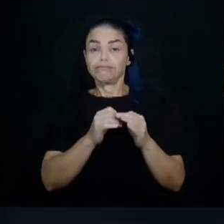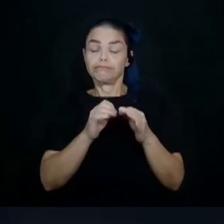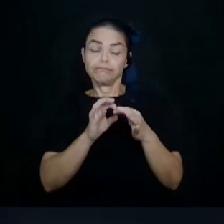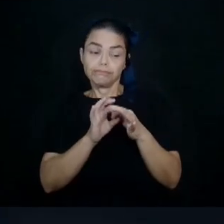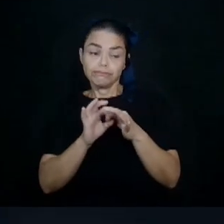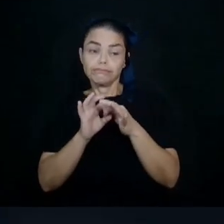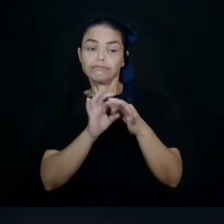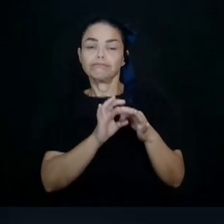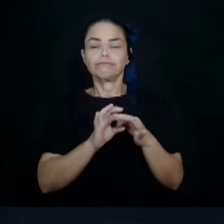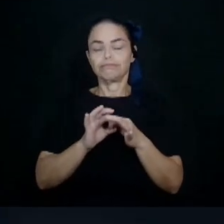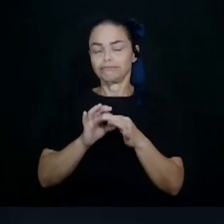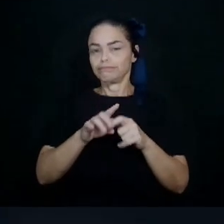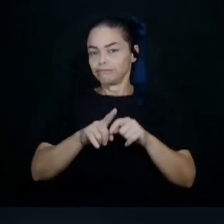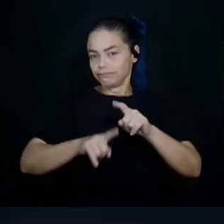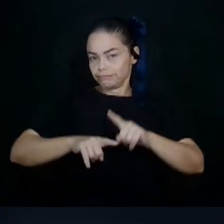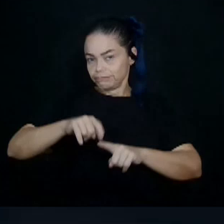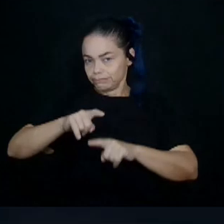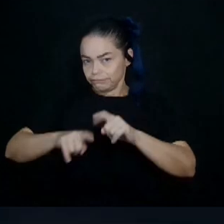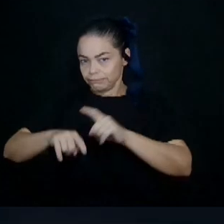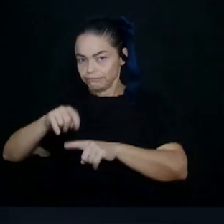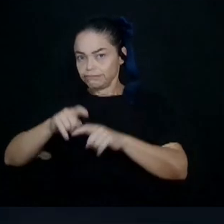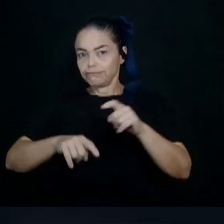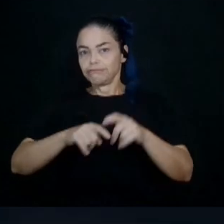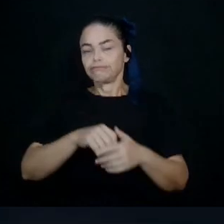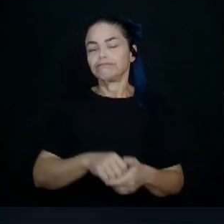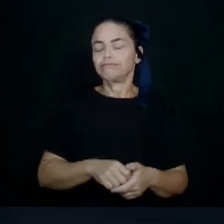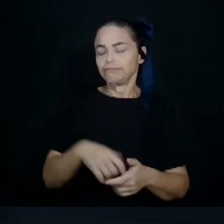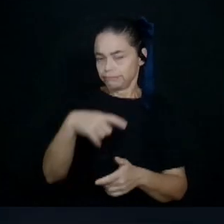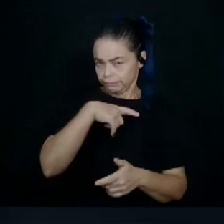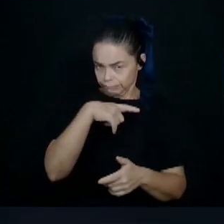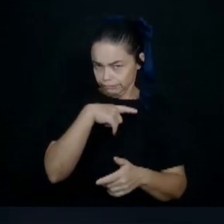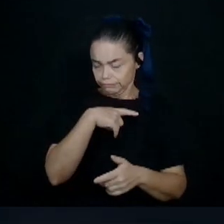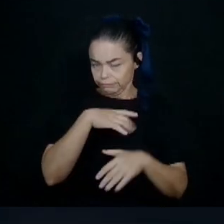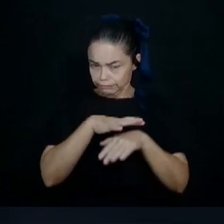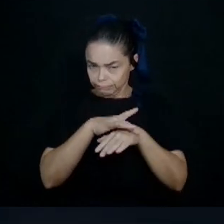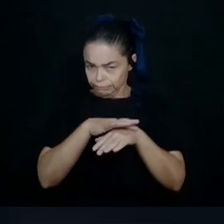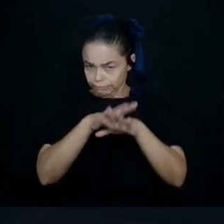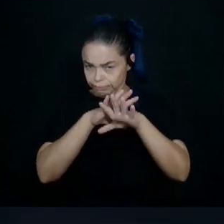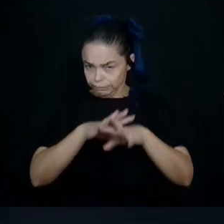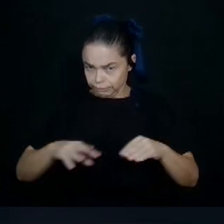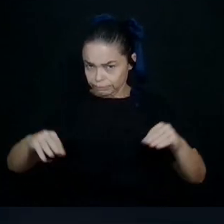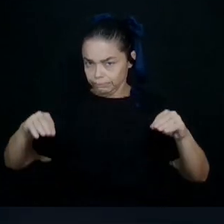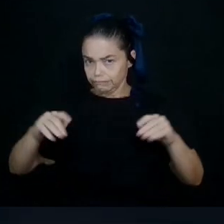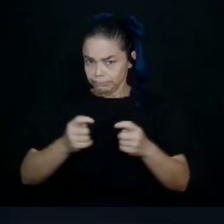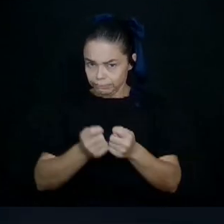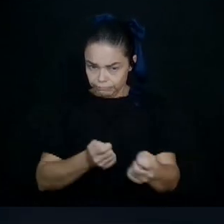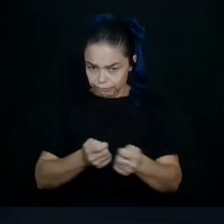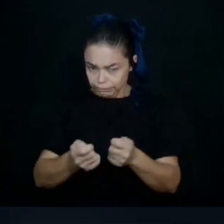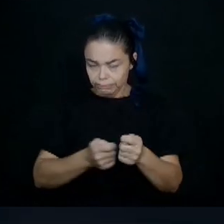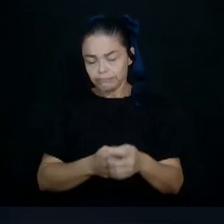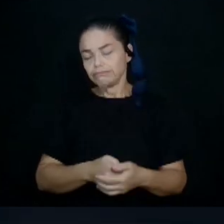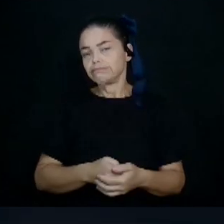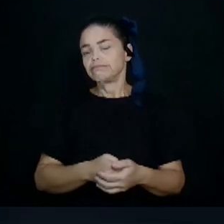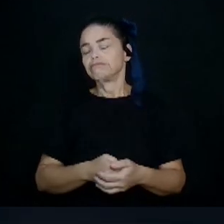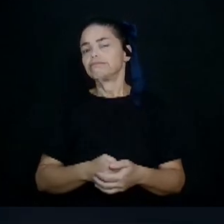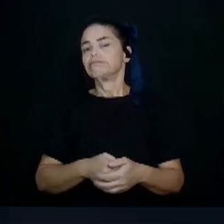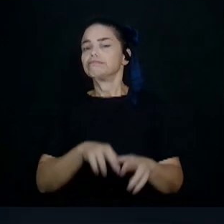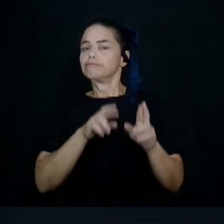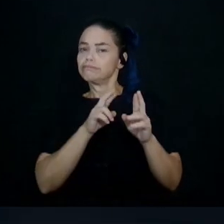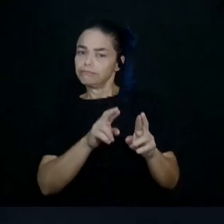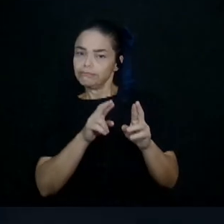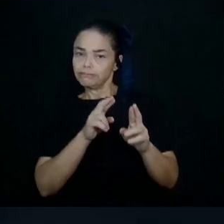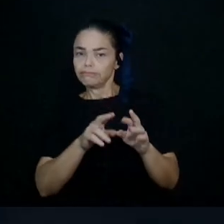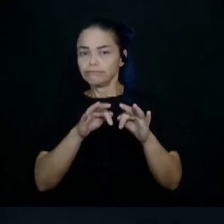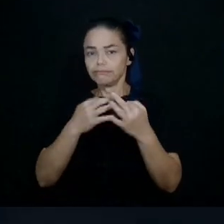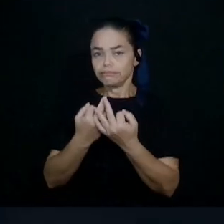os objetos, né? Existe cura ou um controle? O que a pessoa pode esperar? O que a família pode